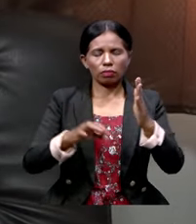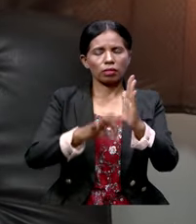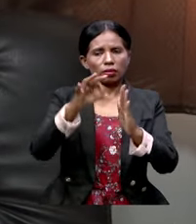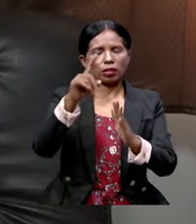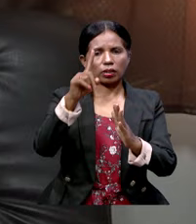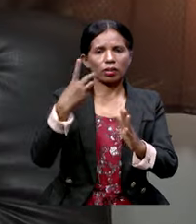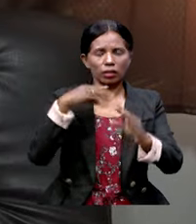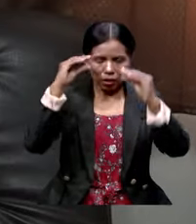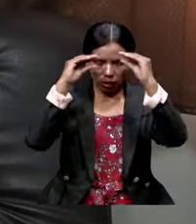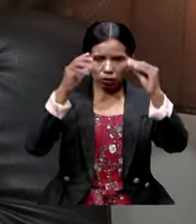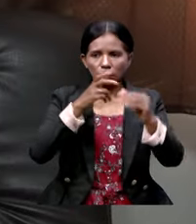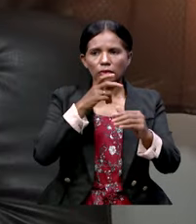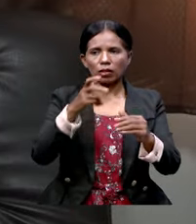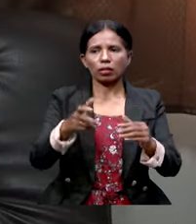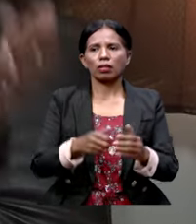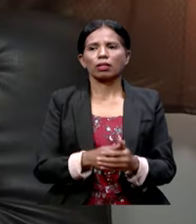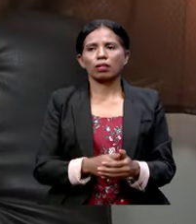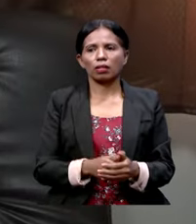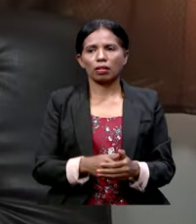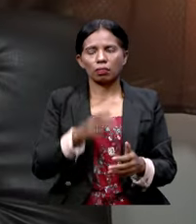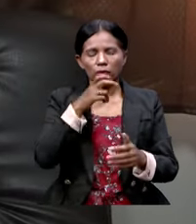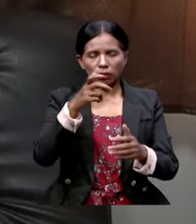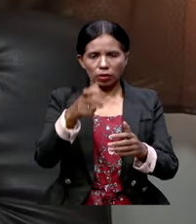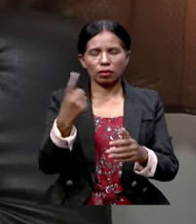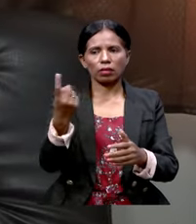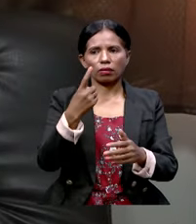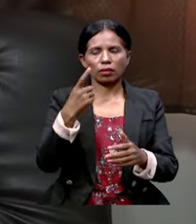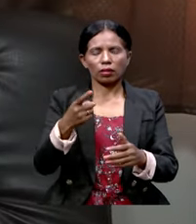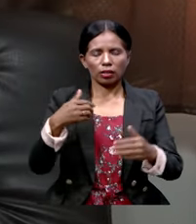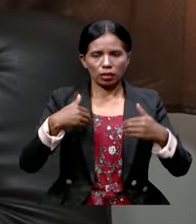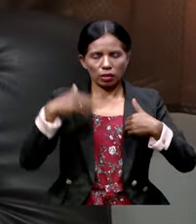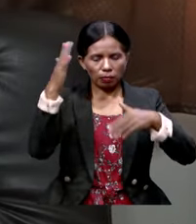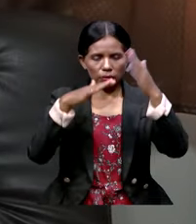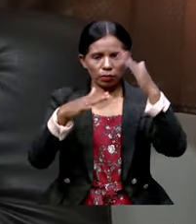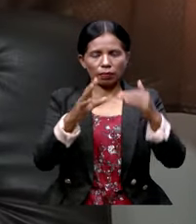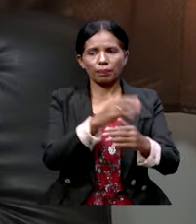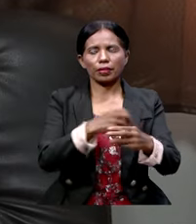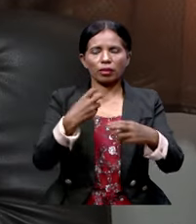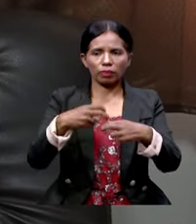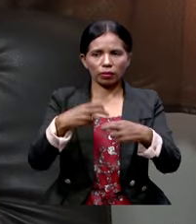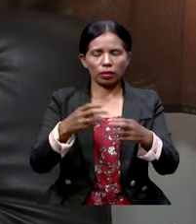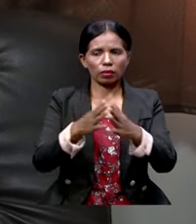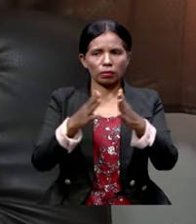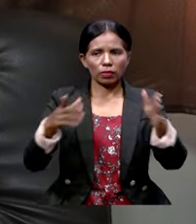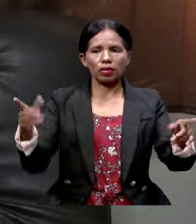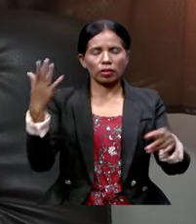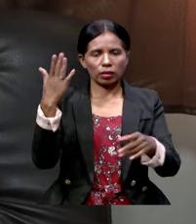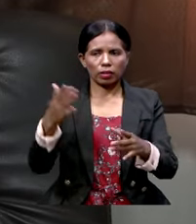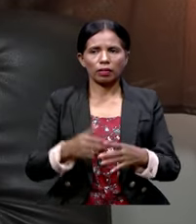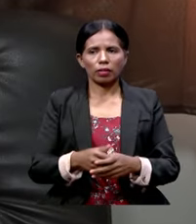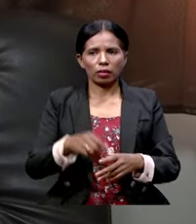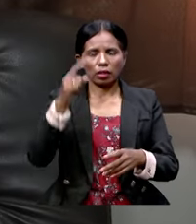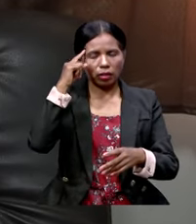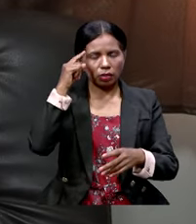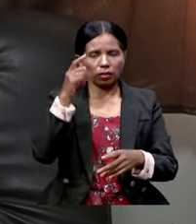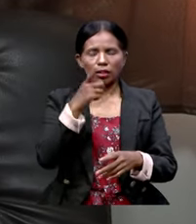ita hanore in portugues ne mak orsida portugues mos na fati sei se sai problema antau ni nias desafio mak ya hanu in ya